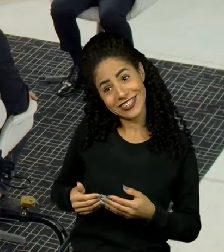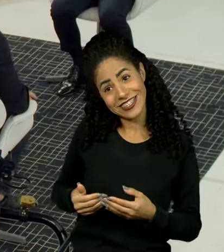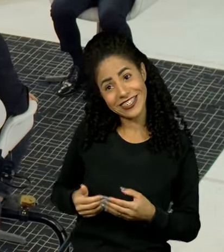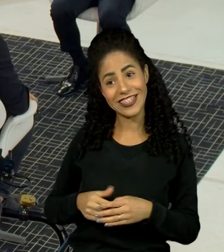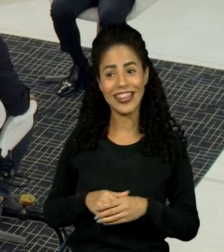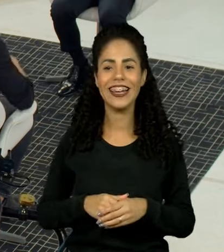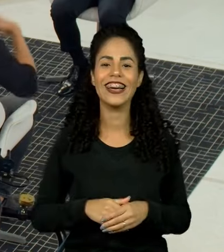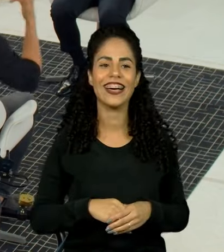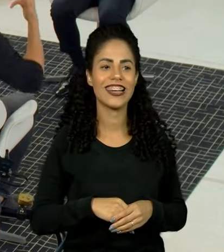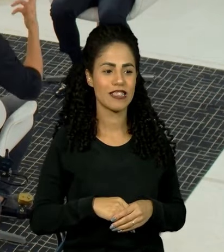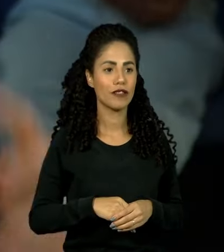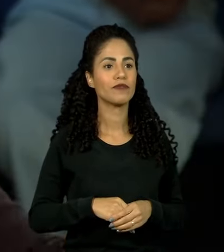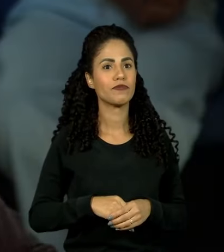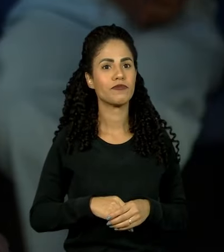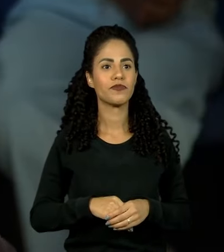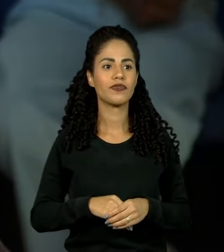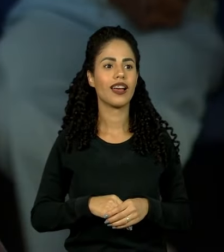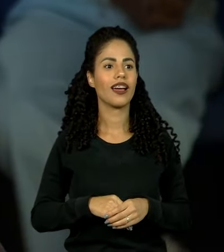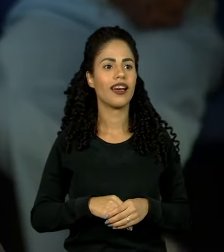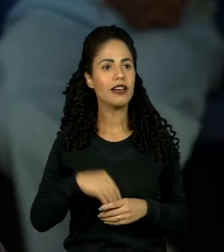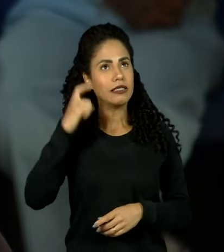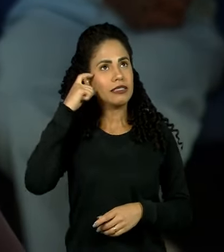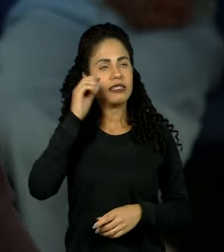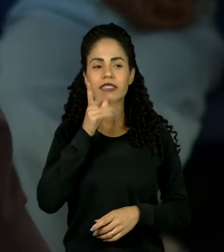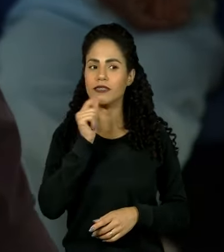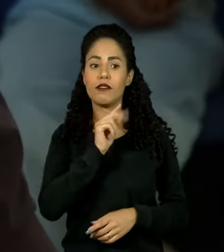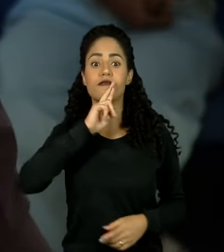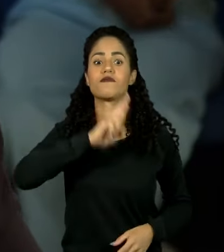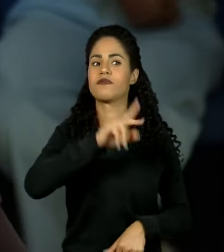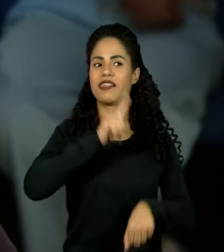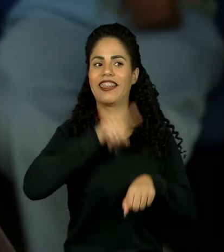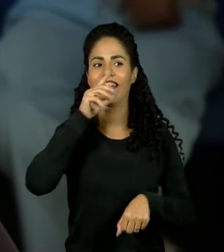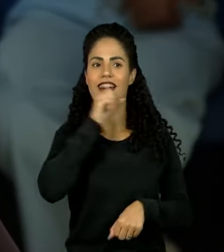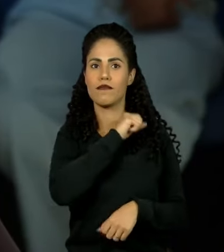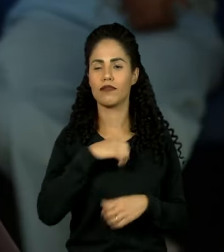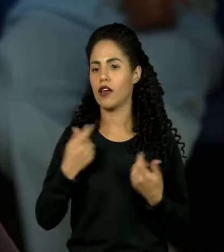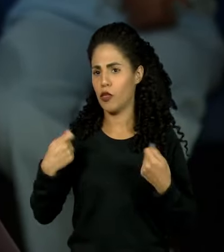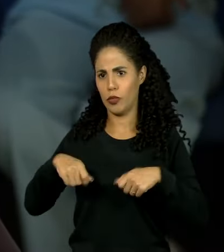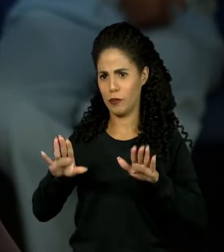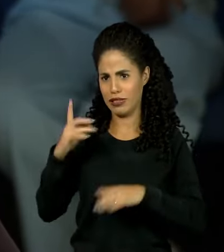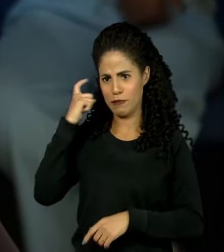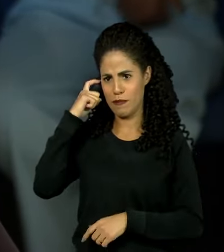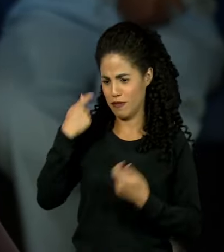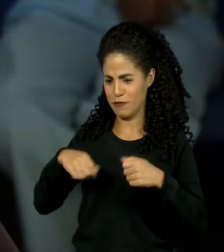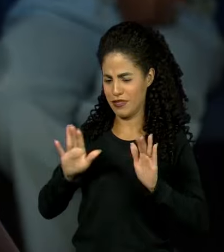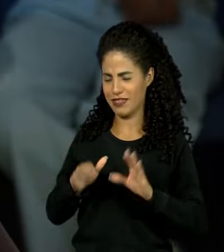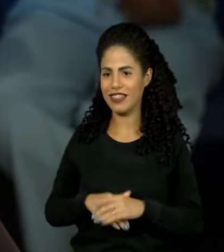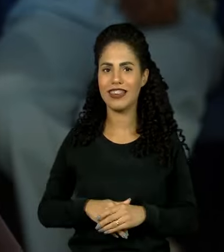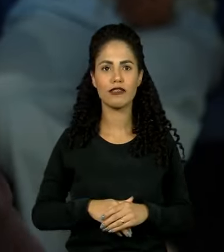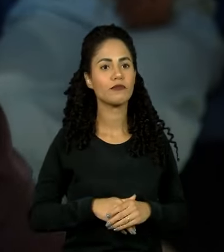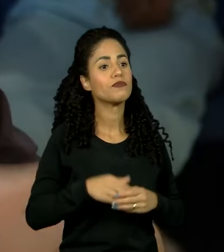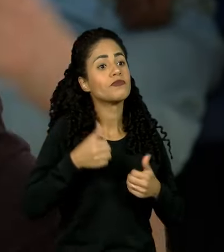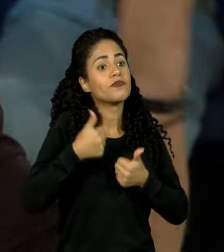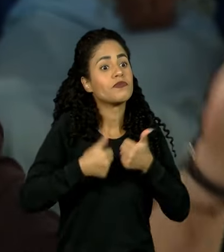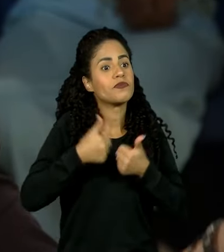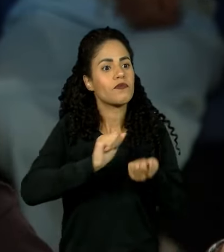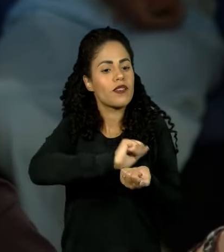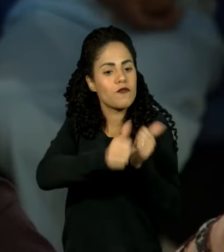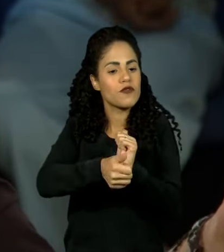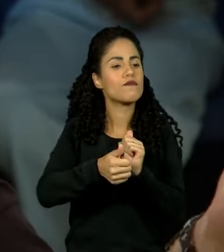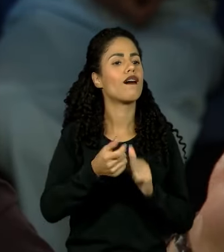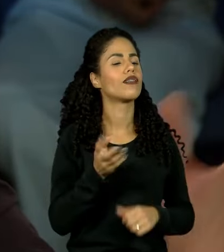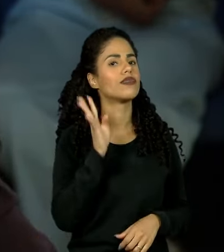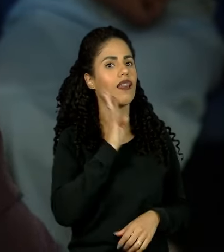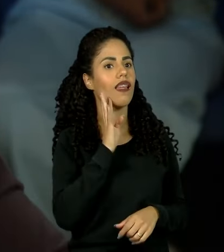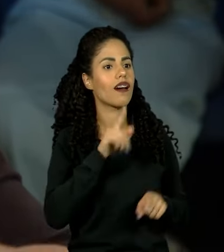Maracanã nem Demorou muito para pensar nada nem precisa nem precisa mas essa coisa do esporte é tão fascinante né que é um outro tema também